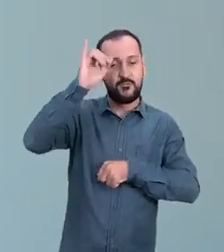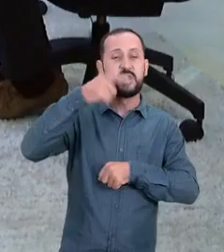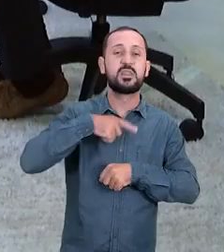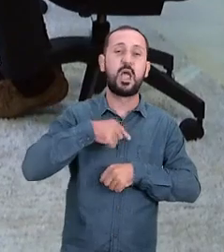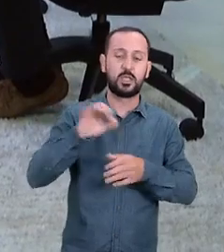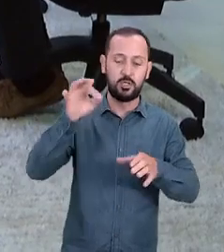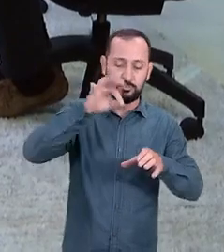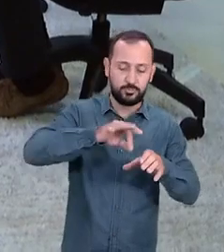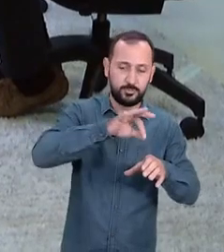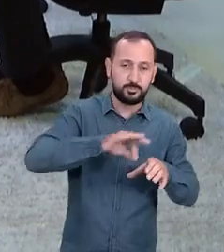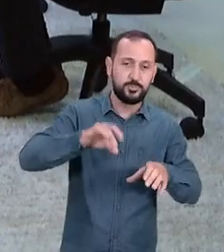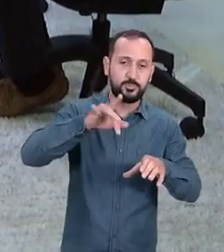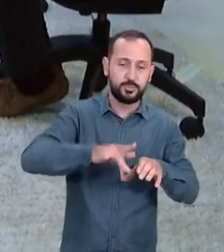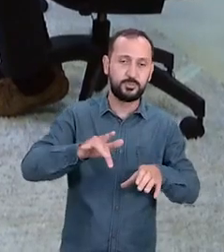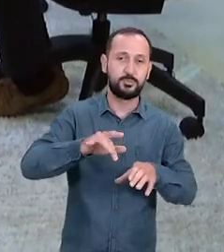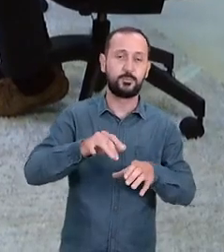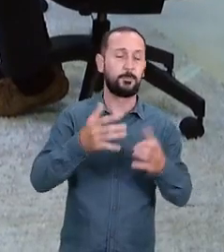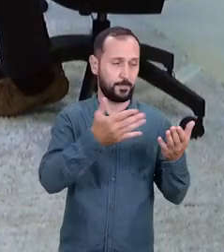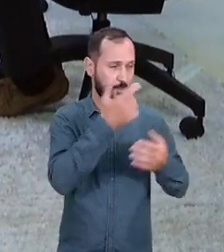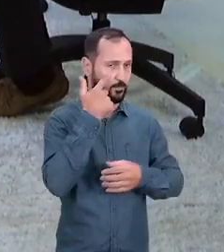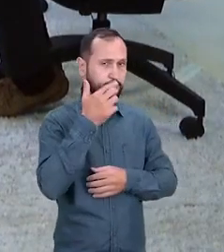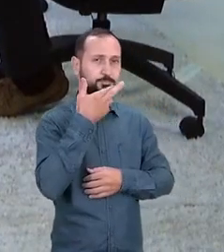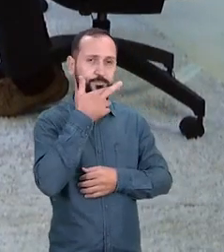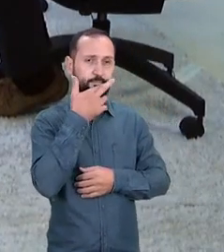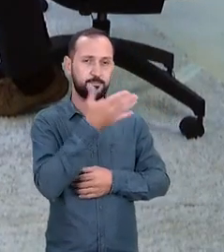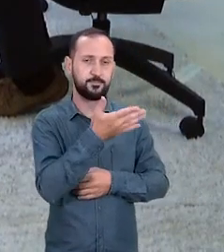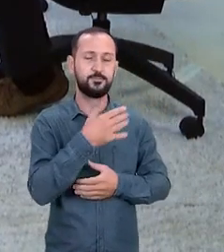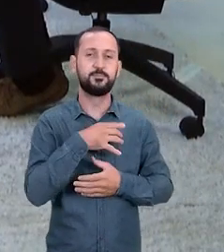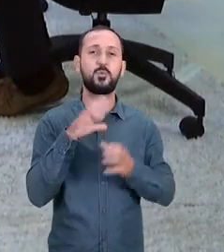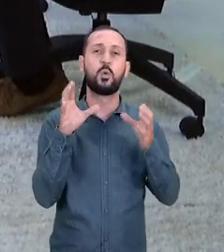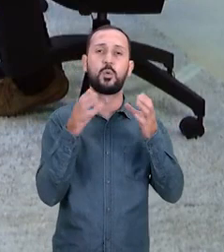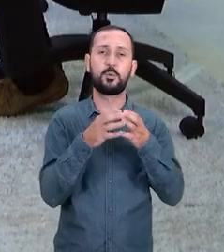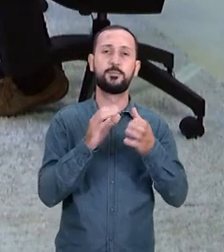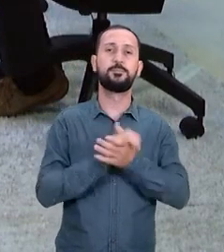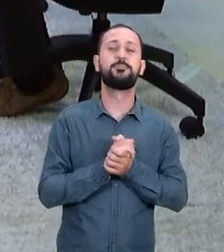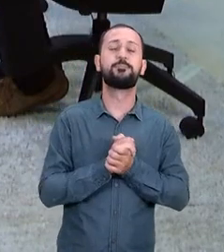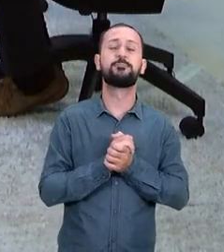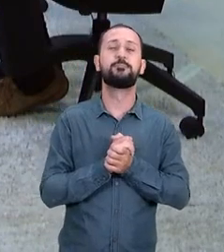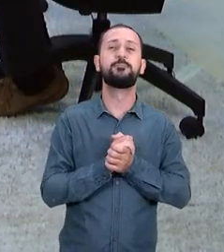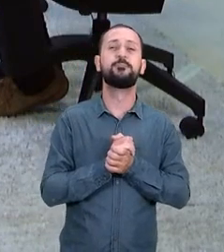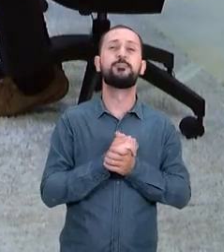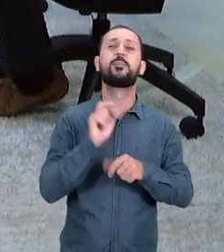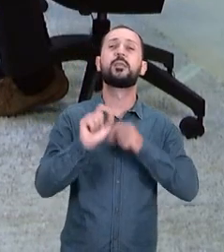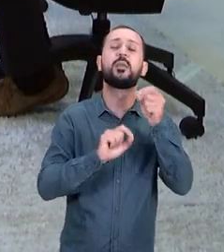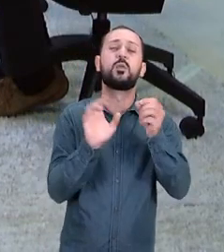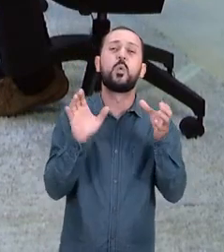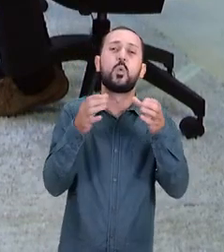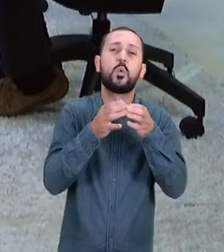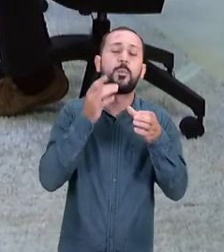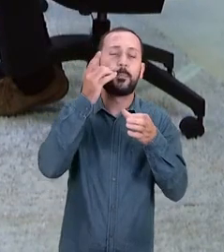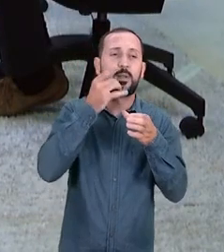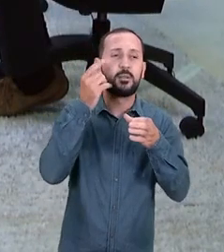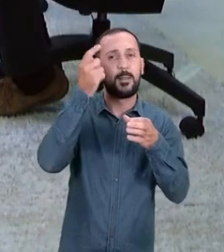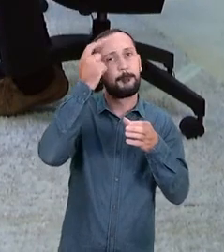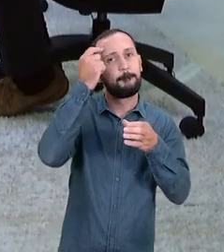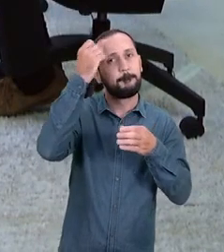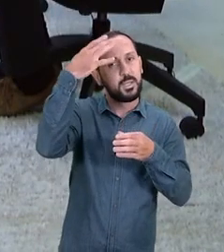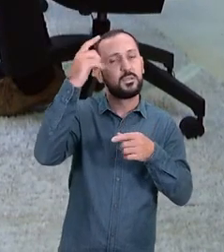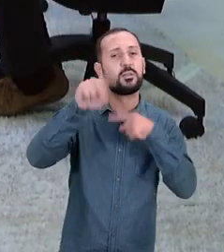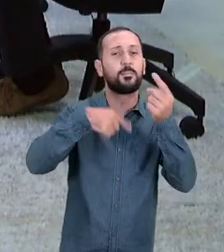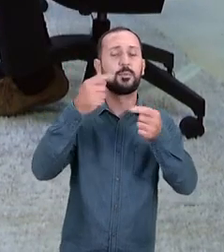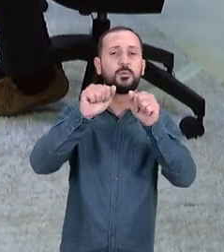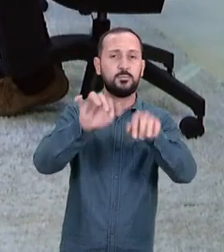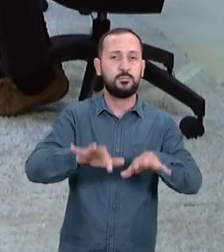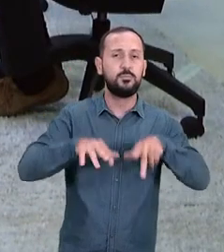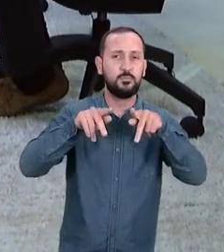vetor. Renato Câmara, que é presidente da nossa frente parlamentar, o que que a frente está pensando depois da